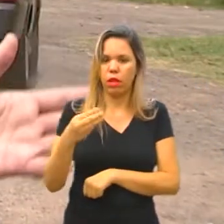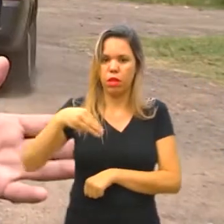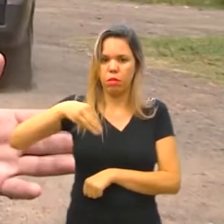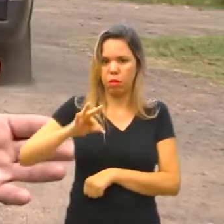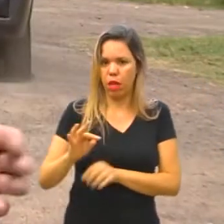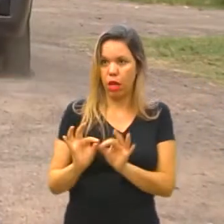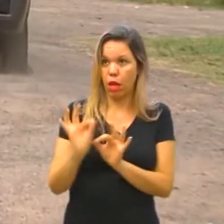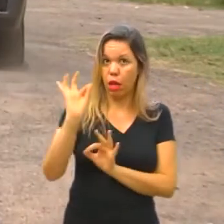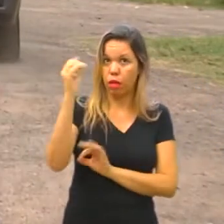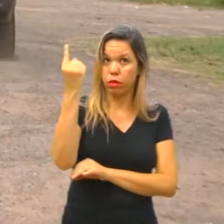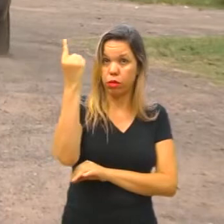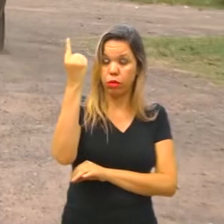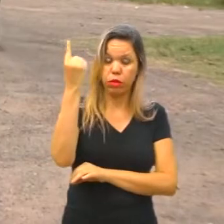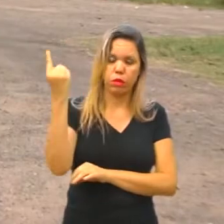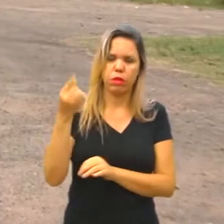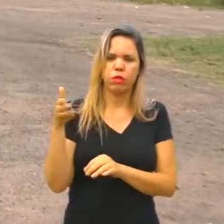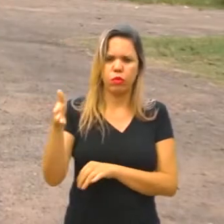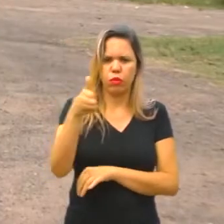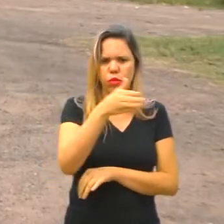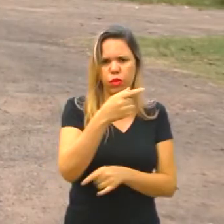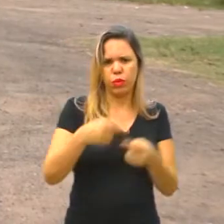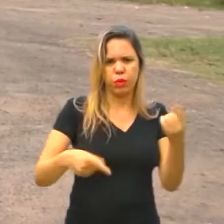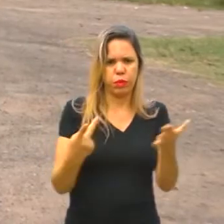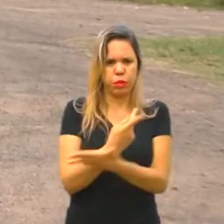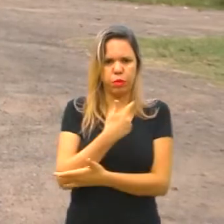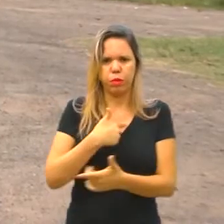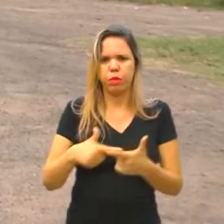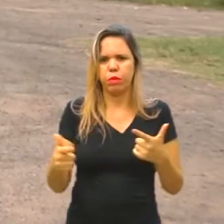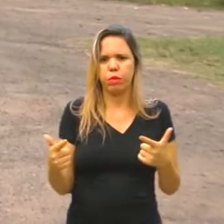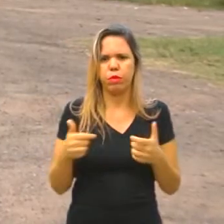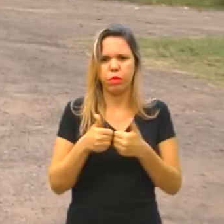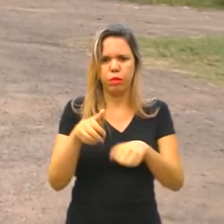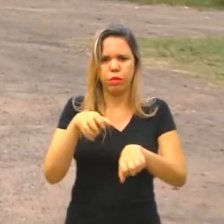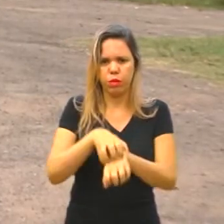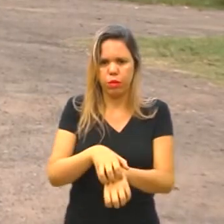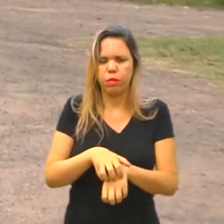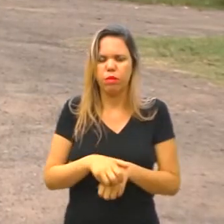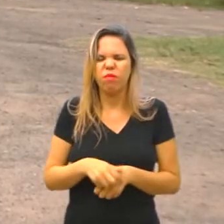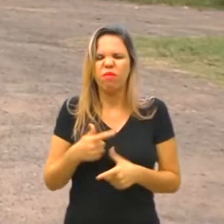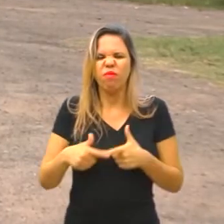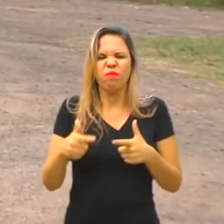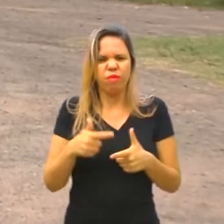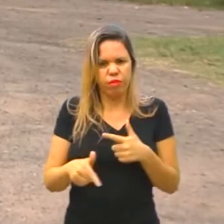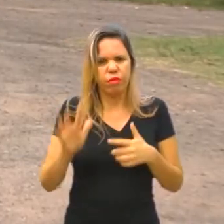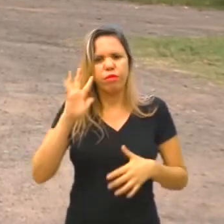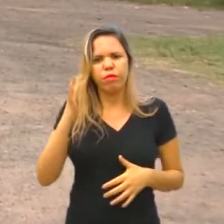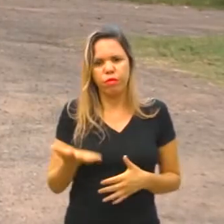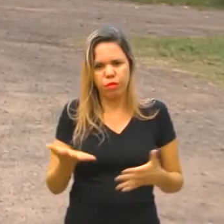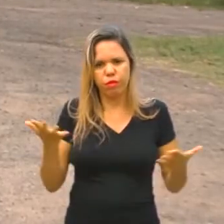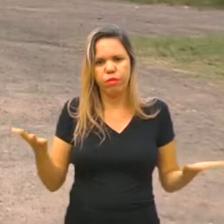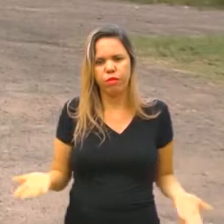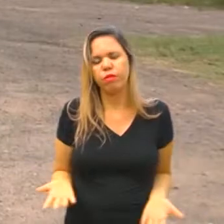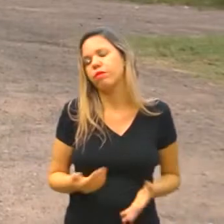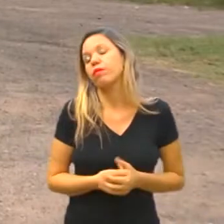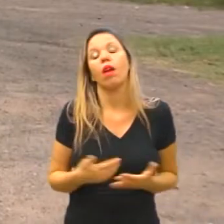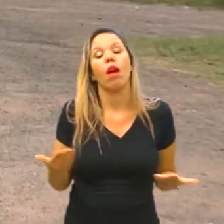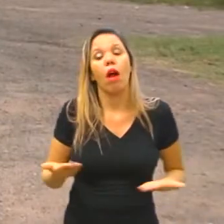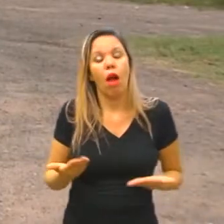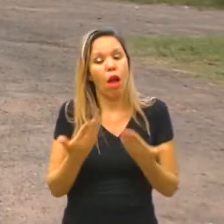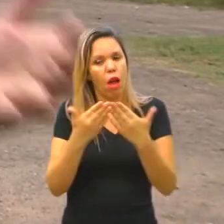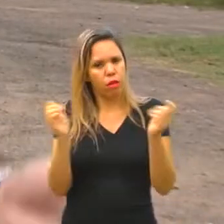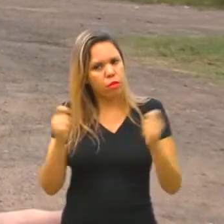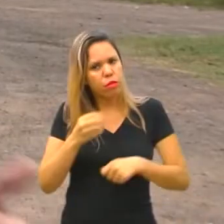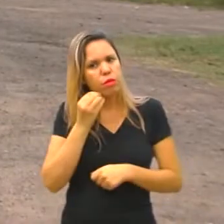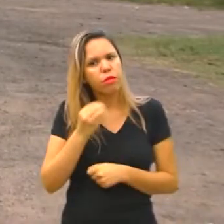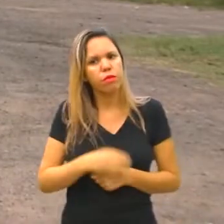tem mais de 3 metros de altura, circularem. Então isso inviabilizava a circulação do transporte, né? Esse problema foi resolvido, né?